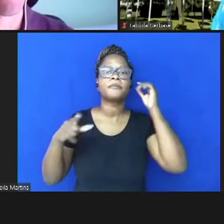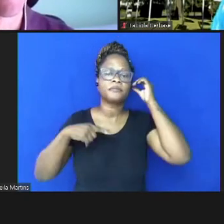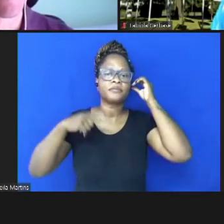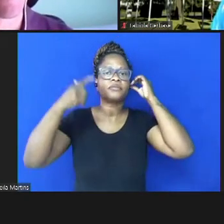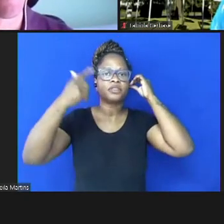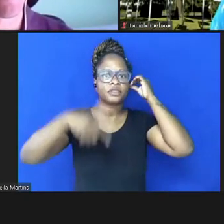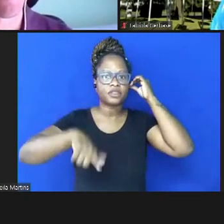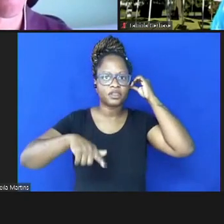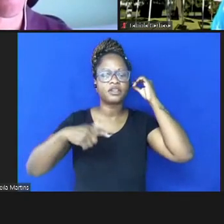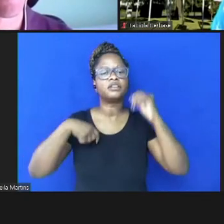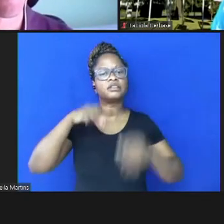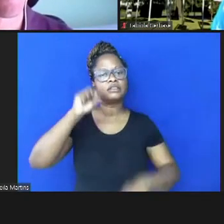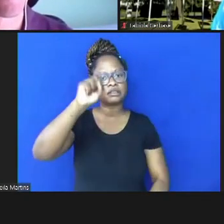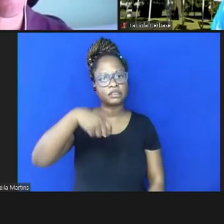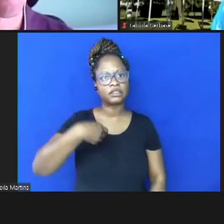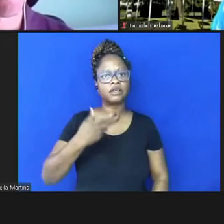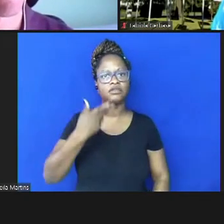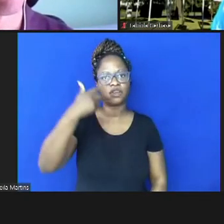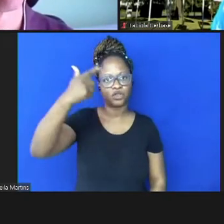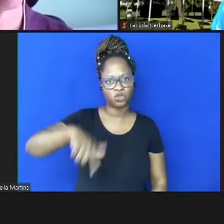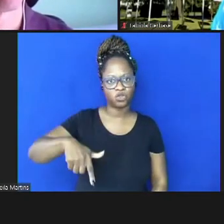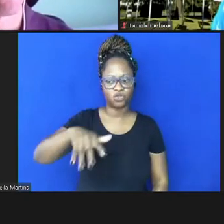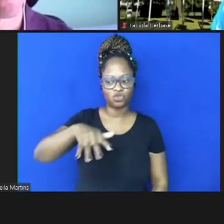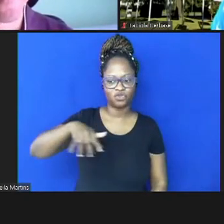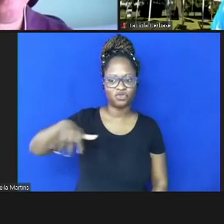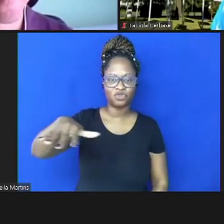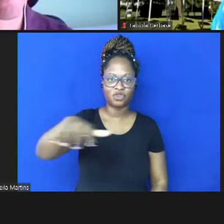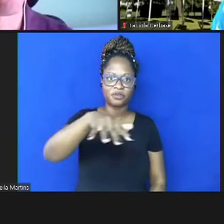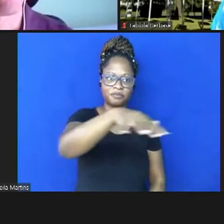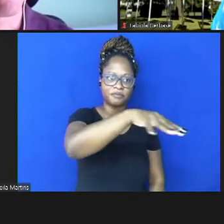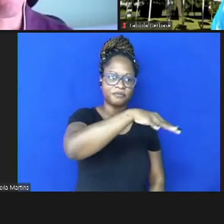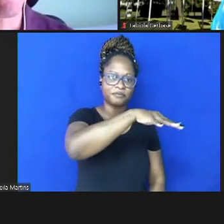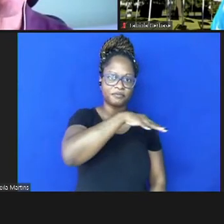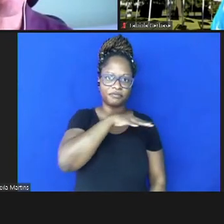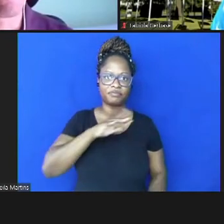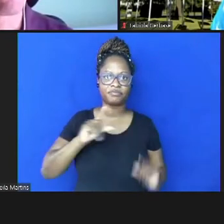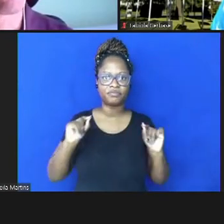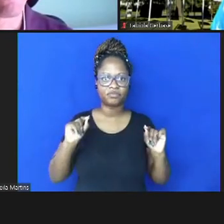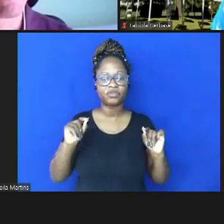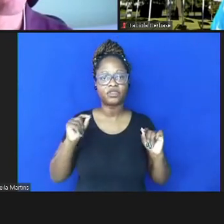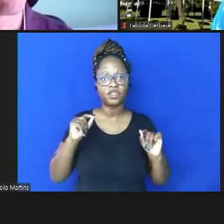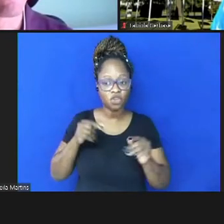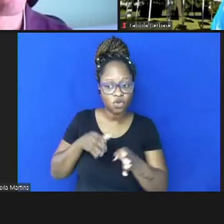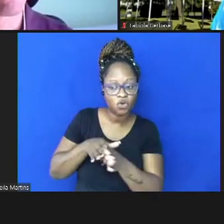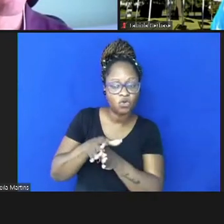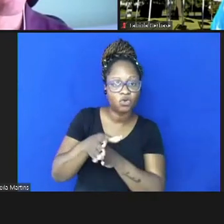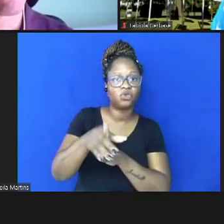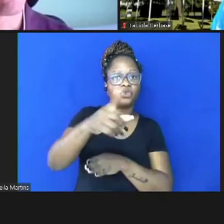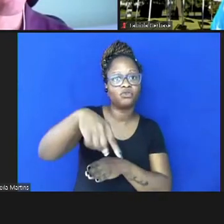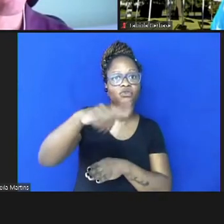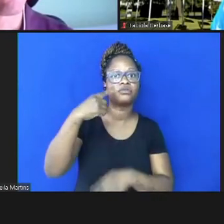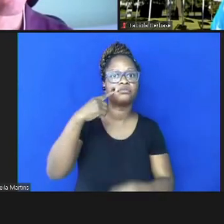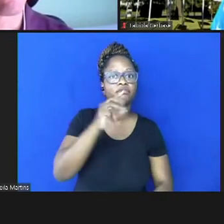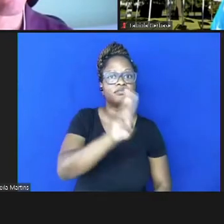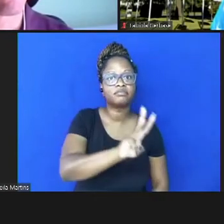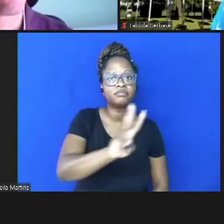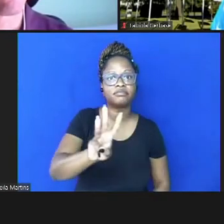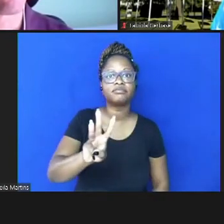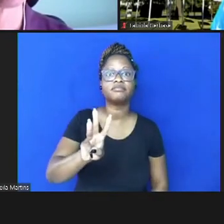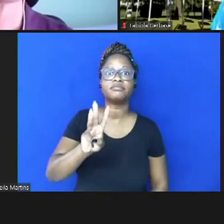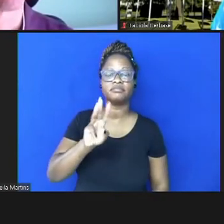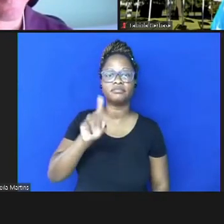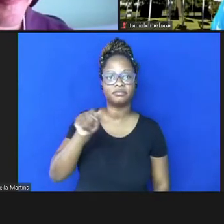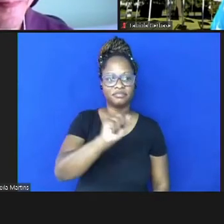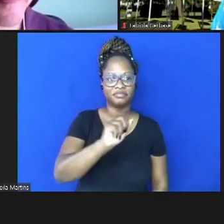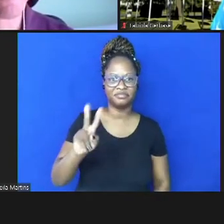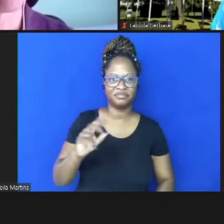essas questões de áreas não correlatas, eu recomendo que entre no site da Alexander von